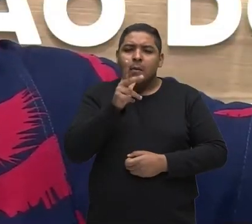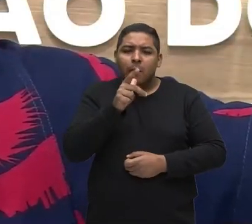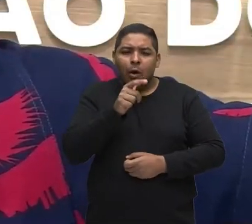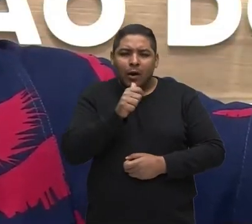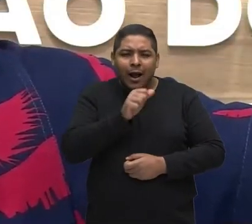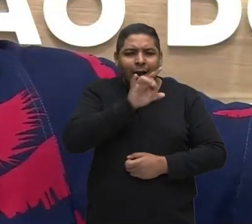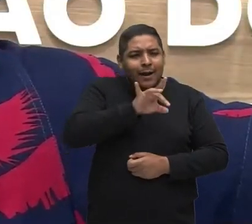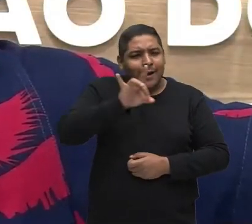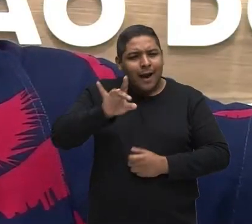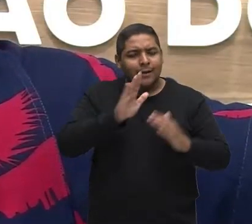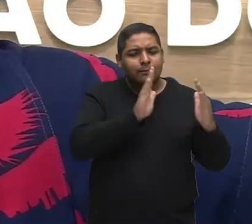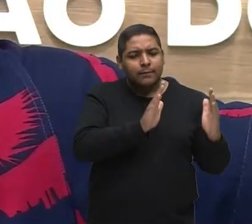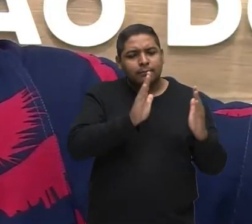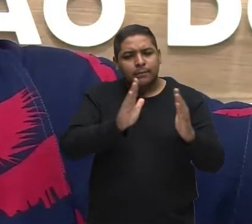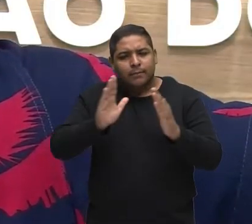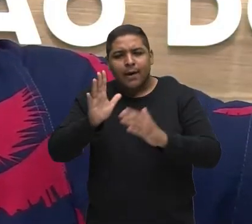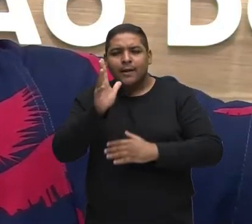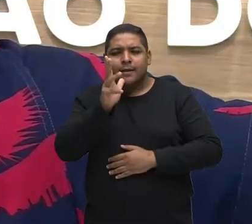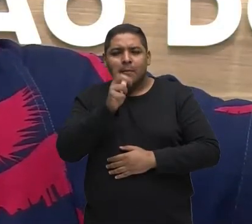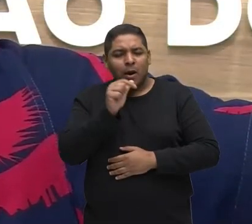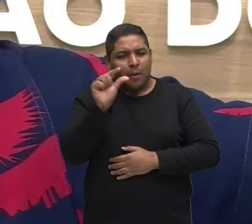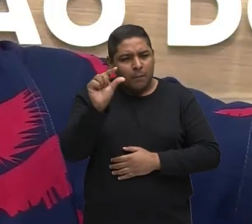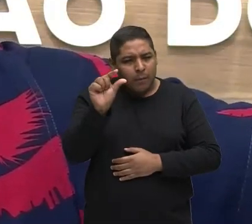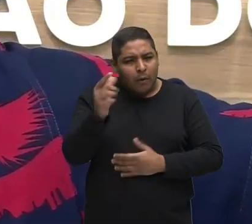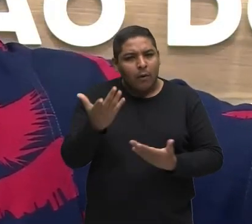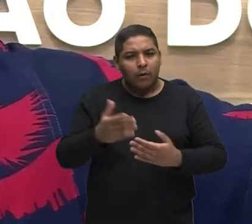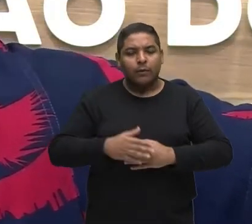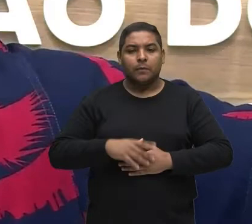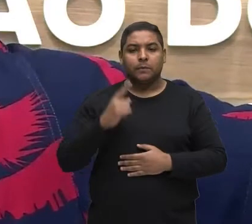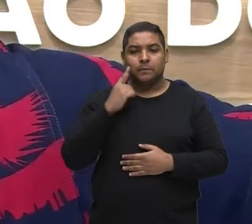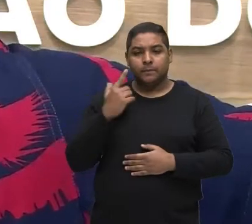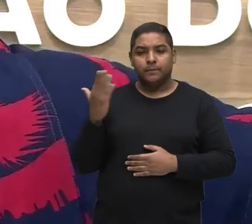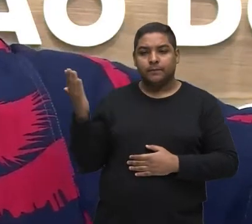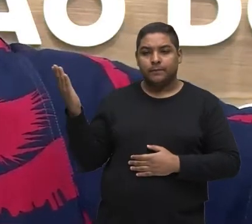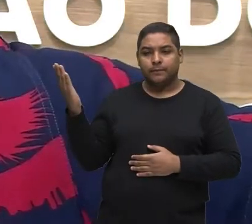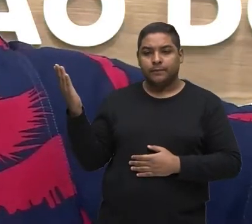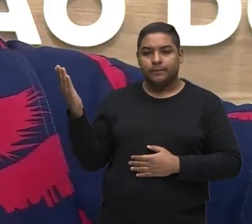postura, ok? Pescoço para o lado.